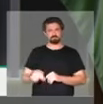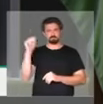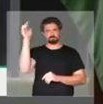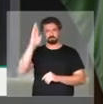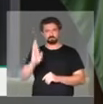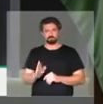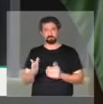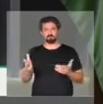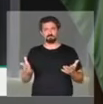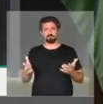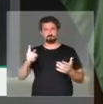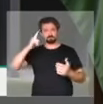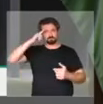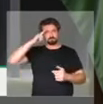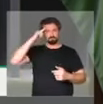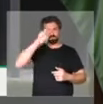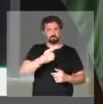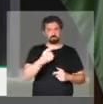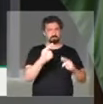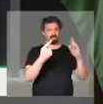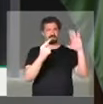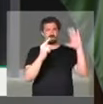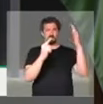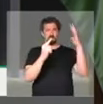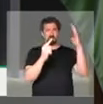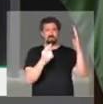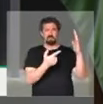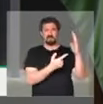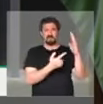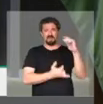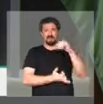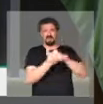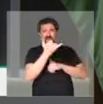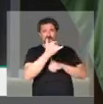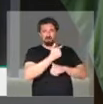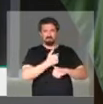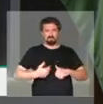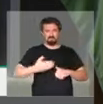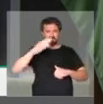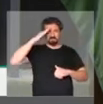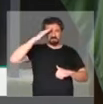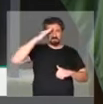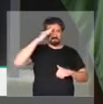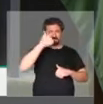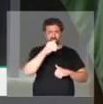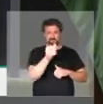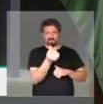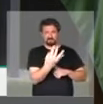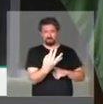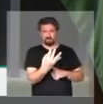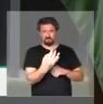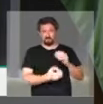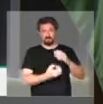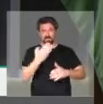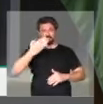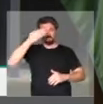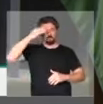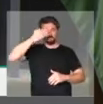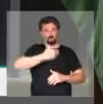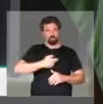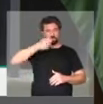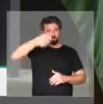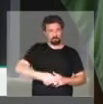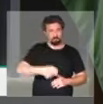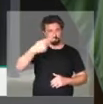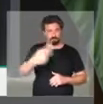República determinar que se comemore o golpe de 1964 que instituiu a ditadura militar no